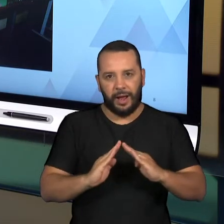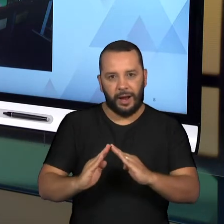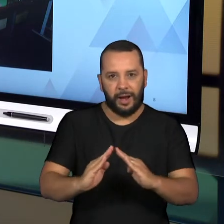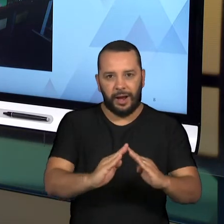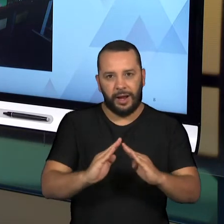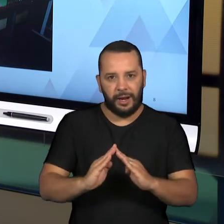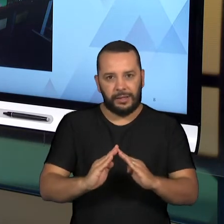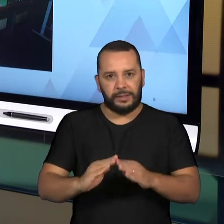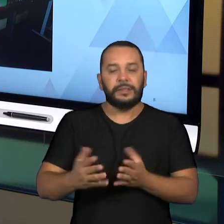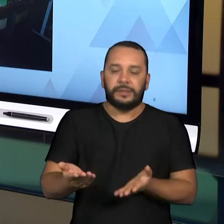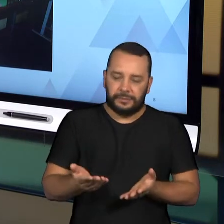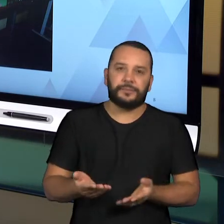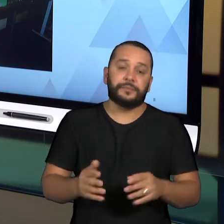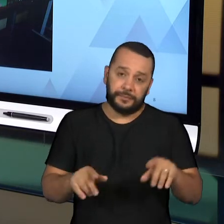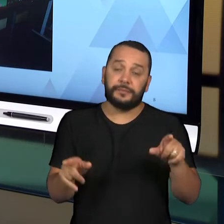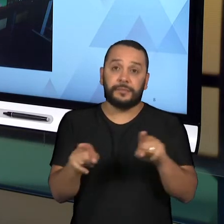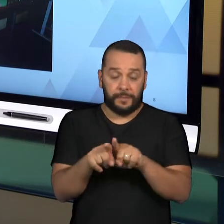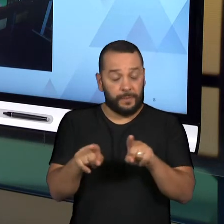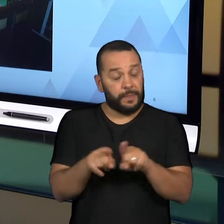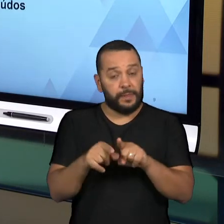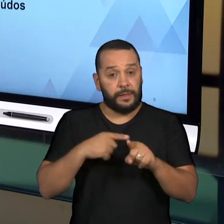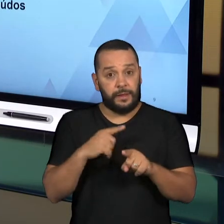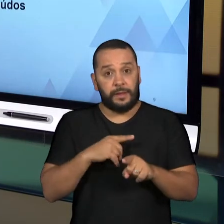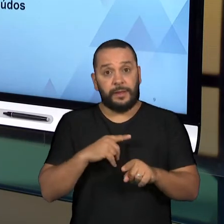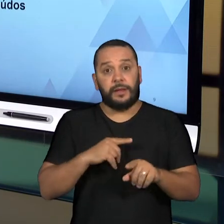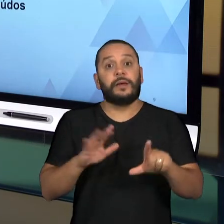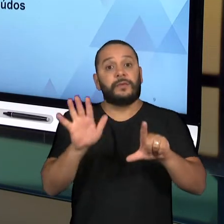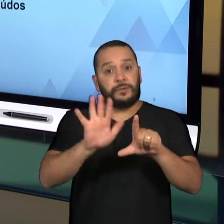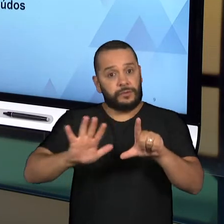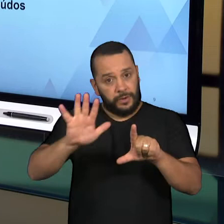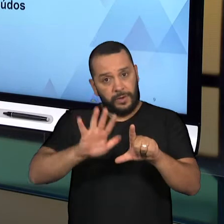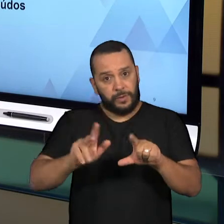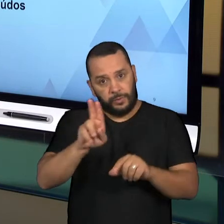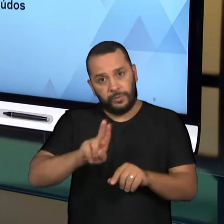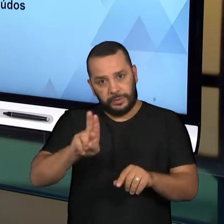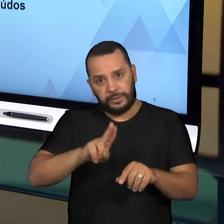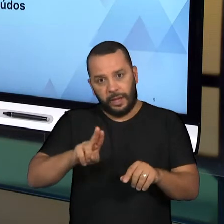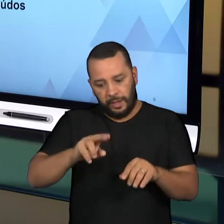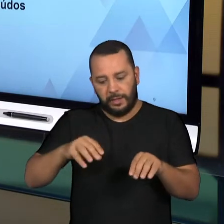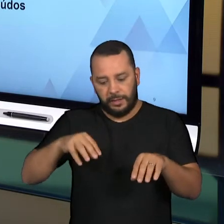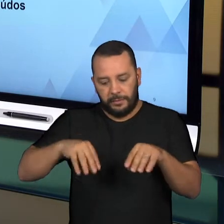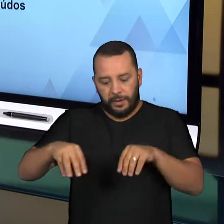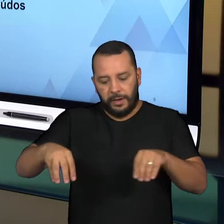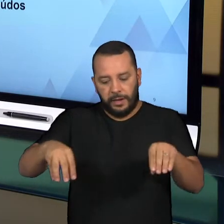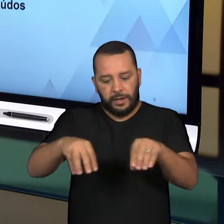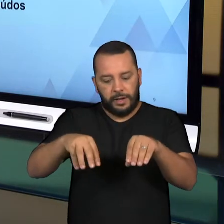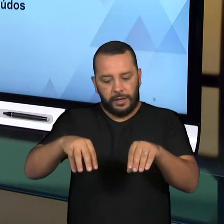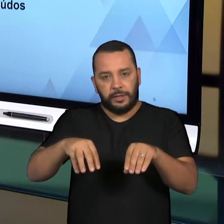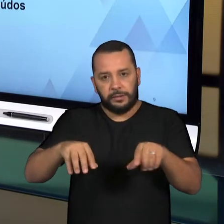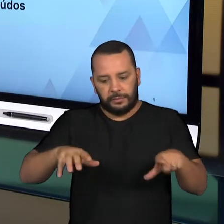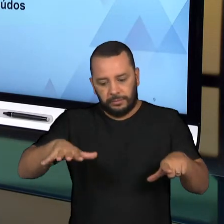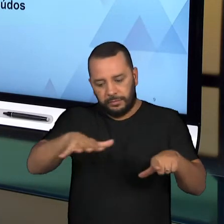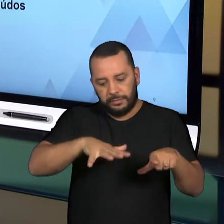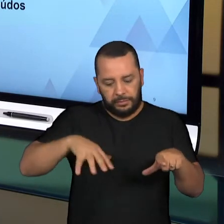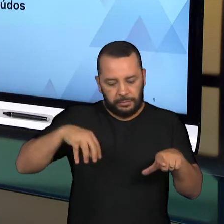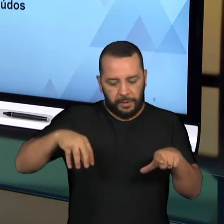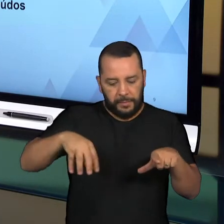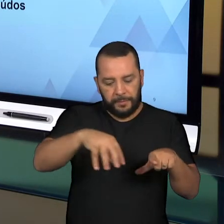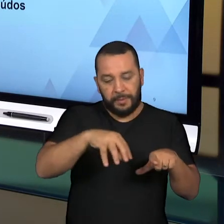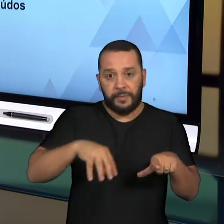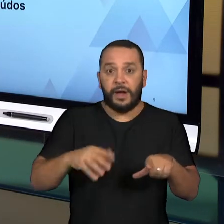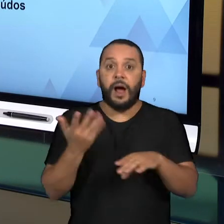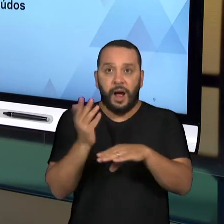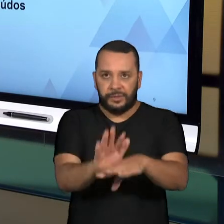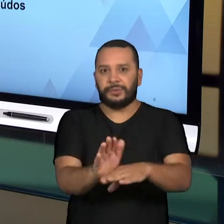vídeo-aula utilizar algumas imagens envolvendo maquetes também pode ajudar então antes de produzir